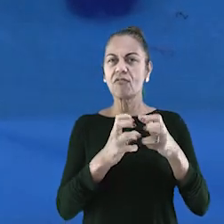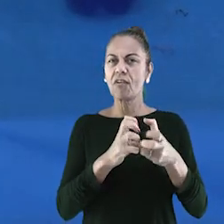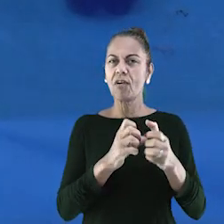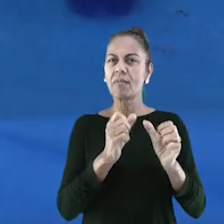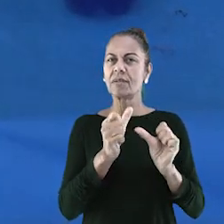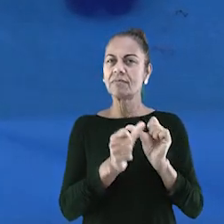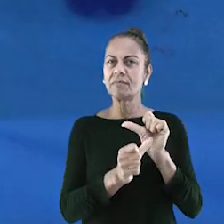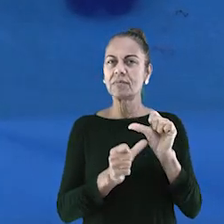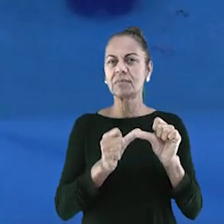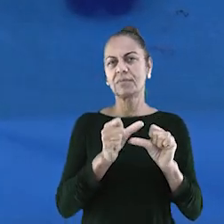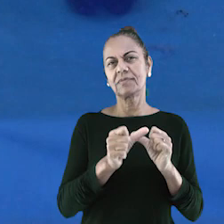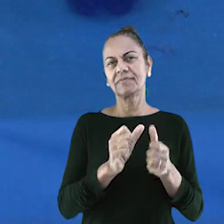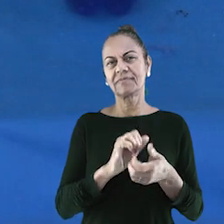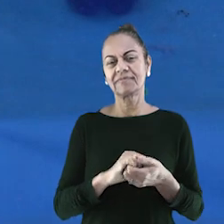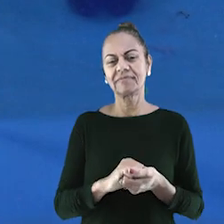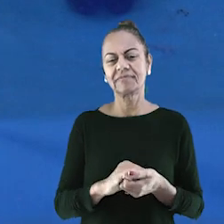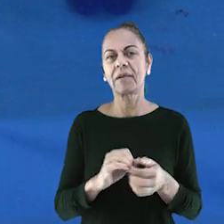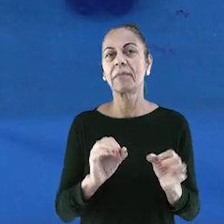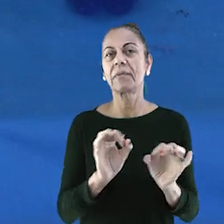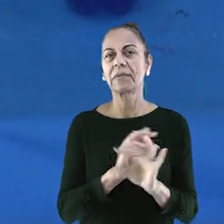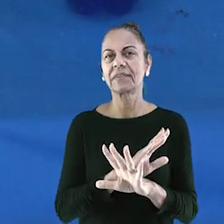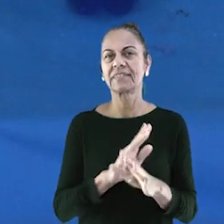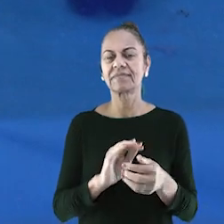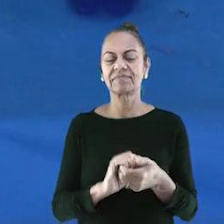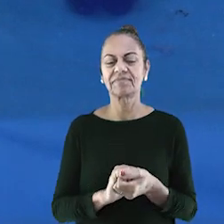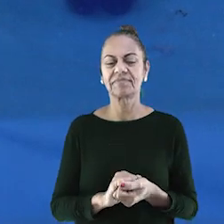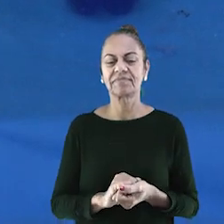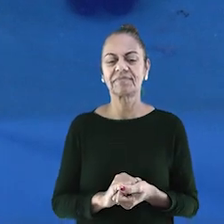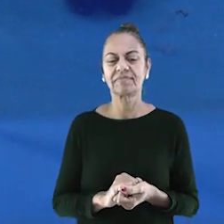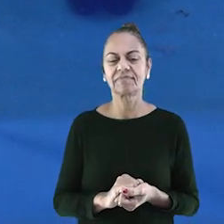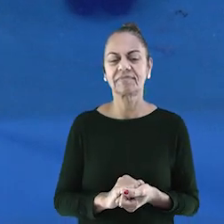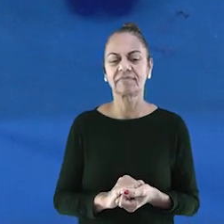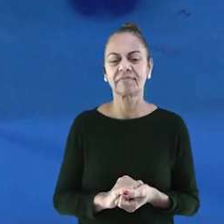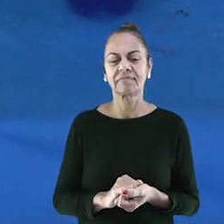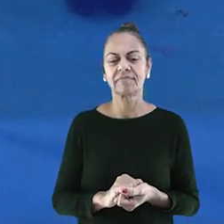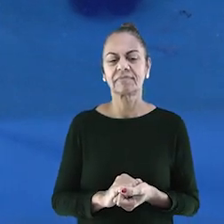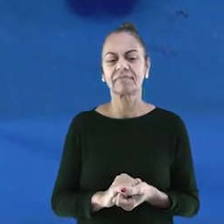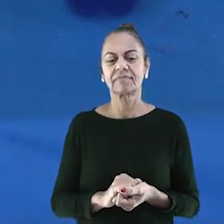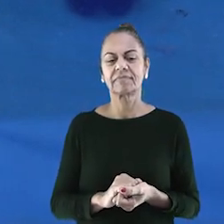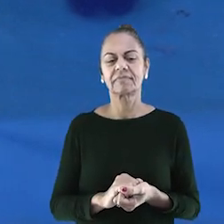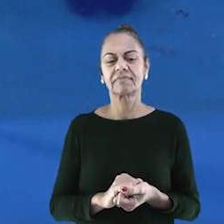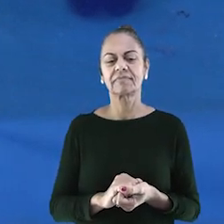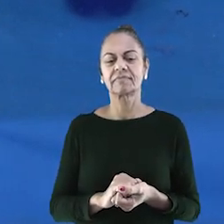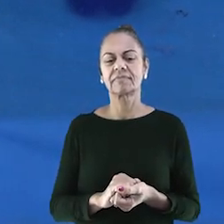areia diferente já está pronta.